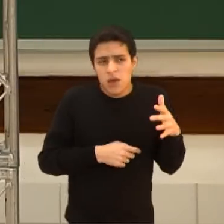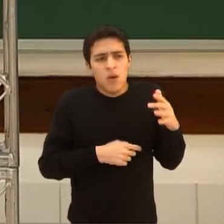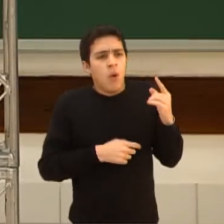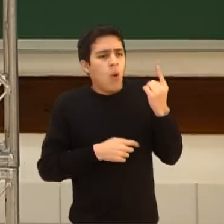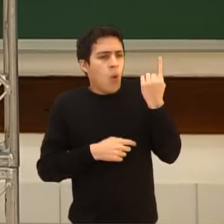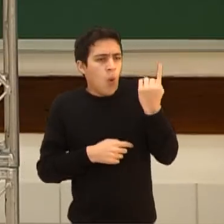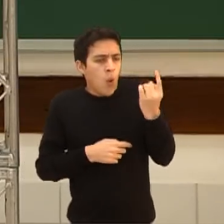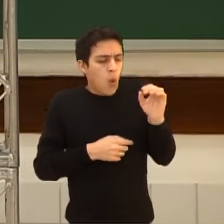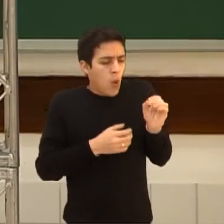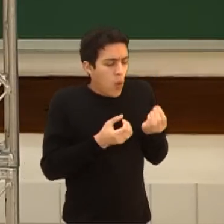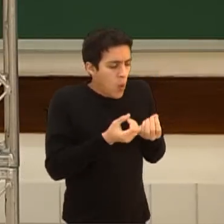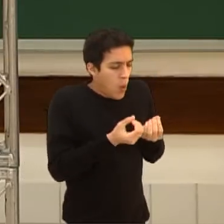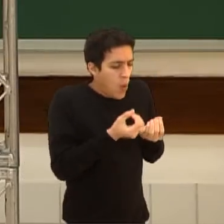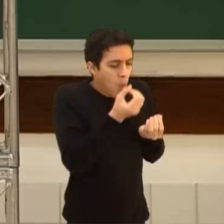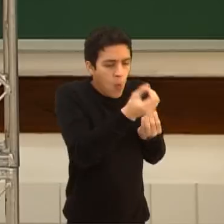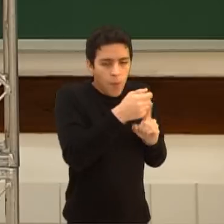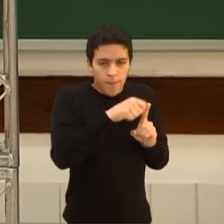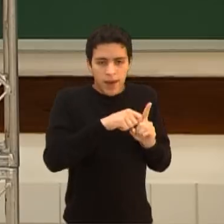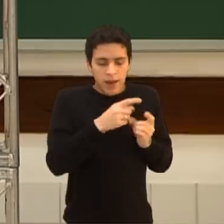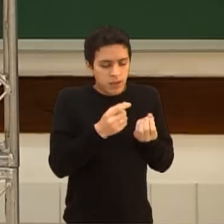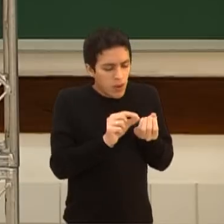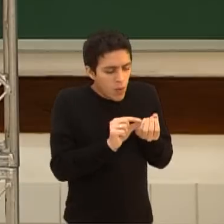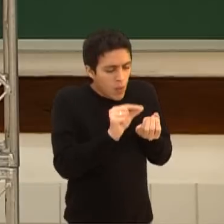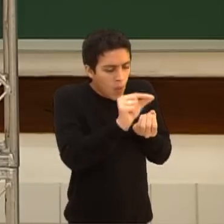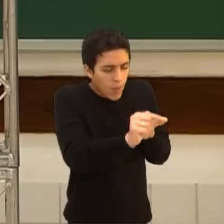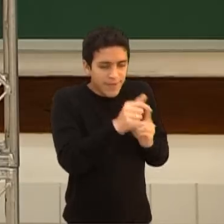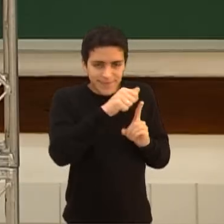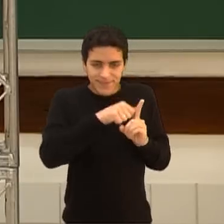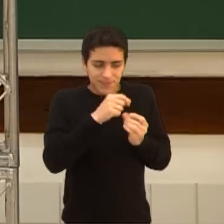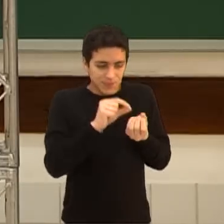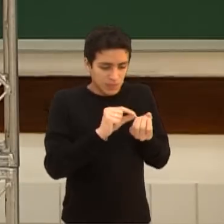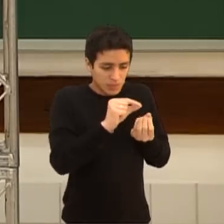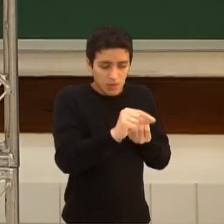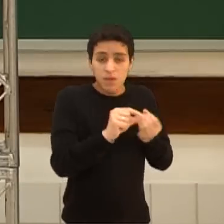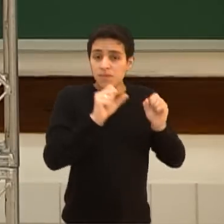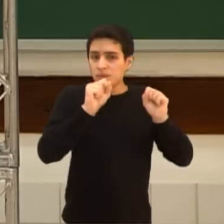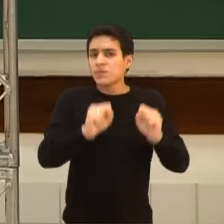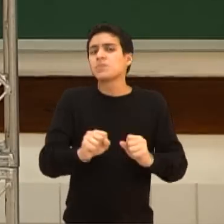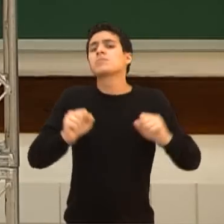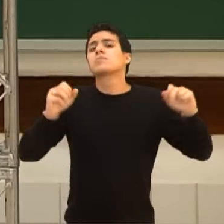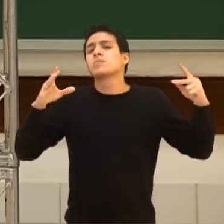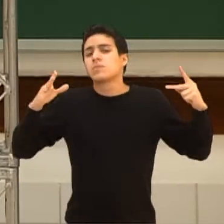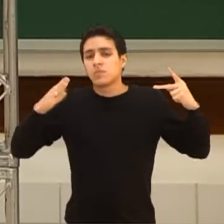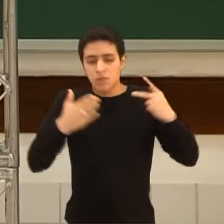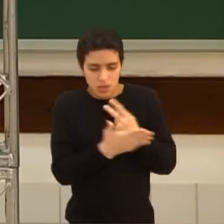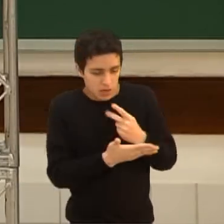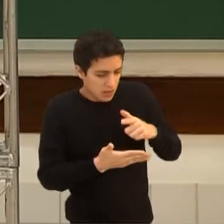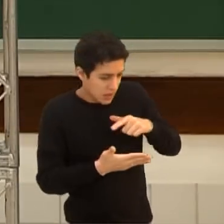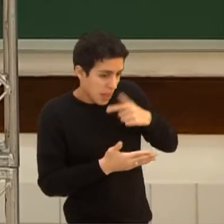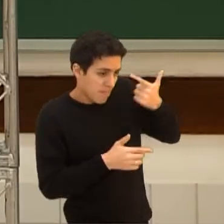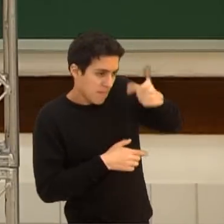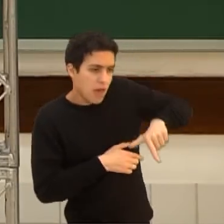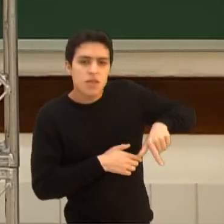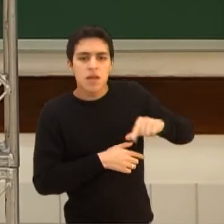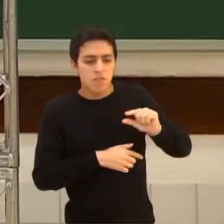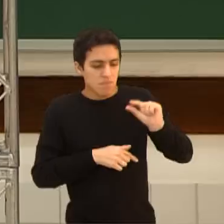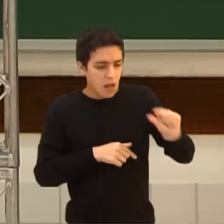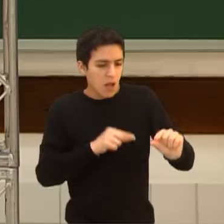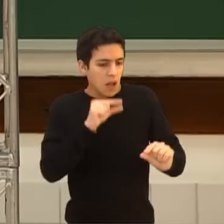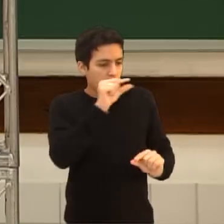liberam um ovócito por mês. Mas, claro, pode sim acontecer de liberar mais,